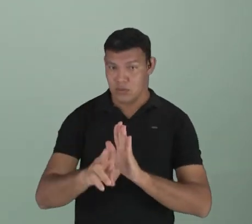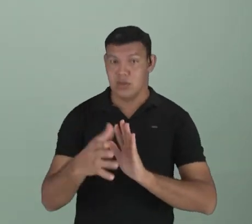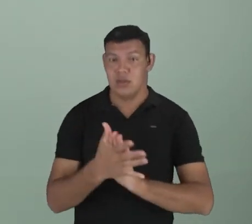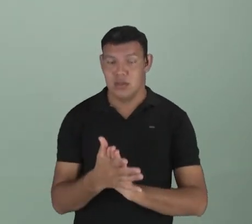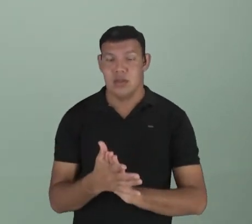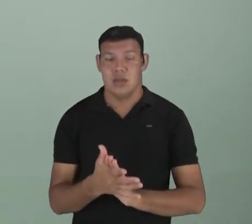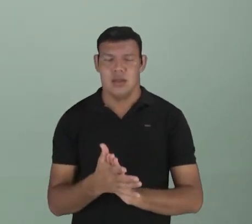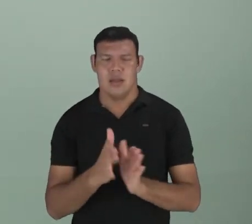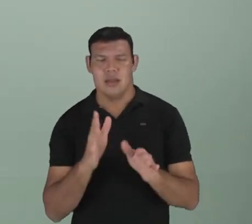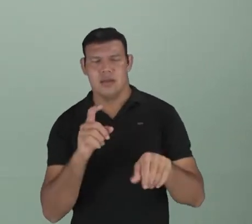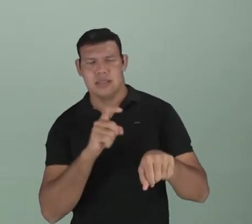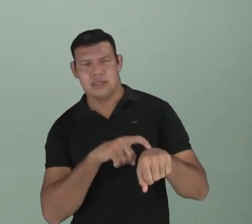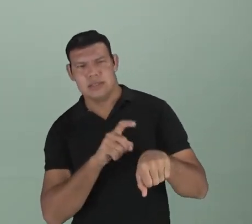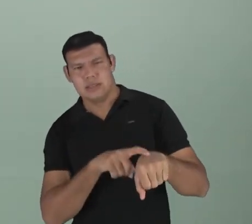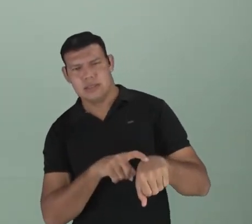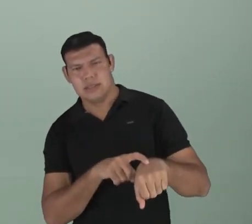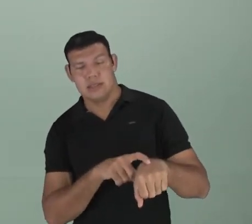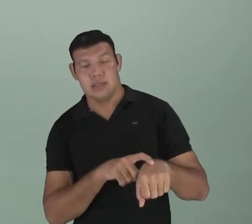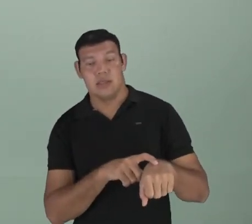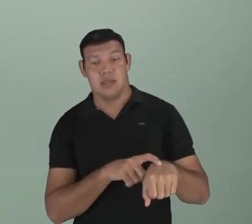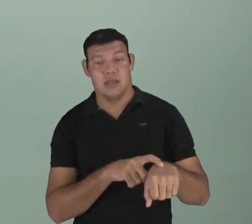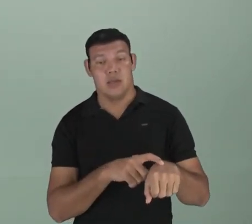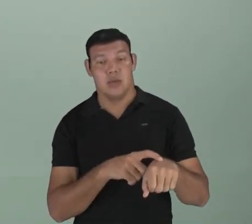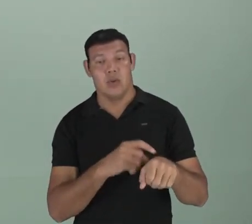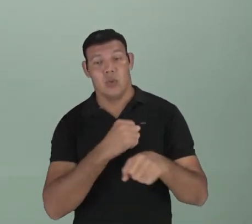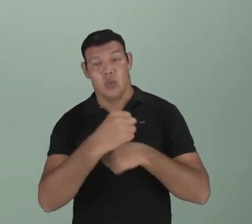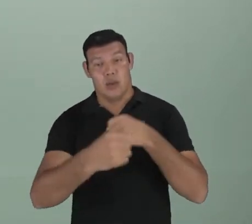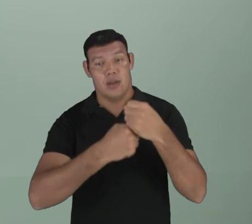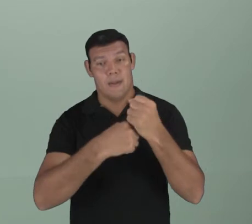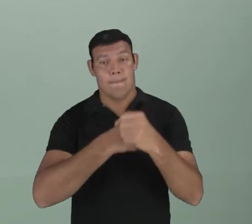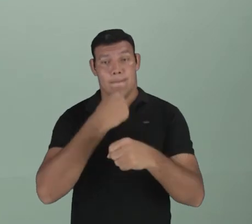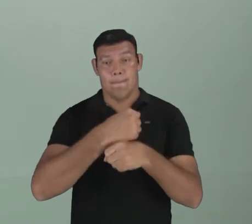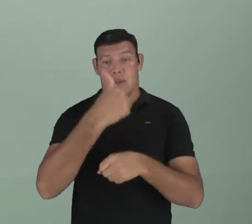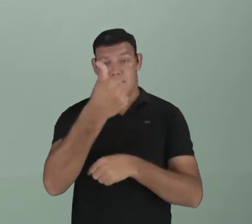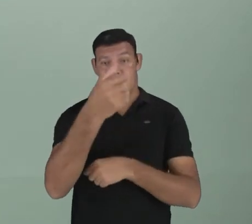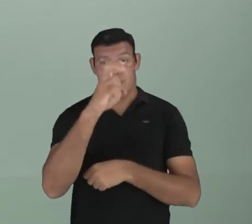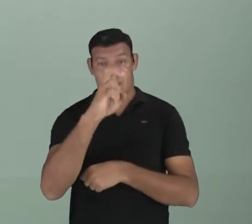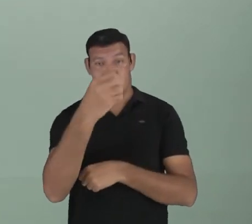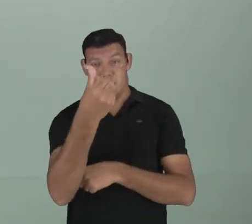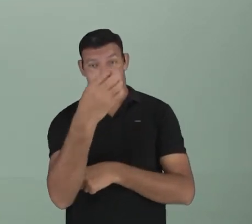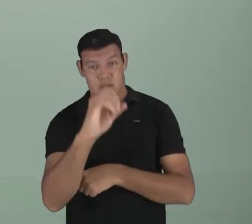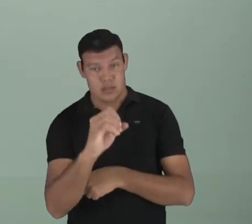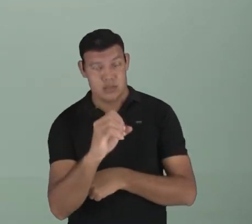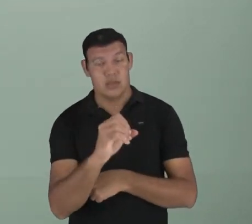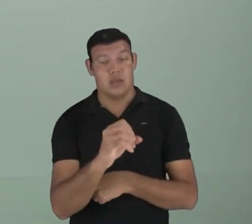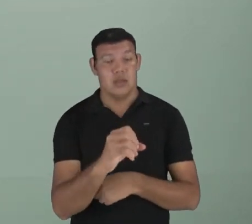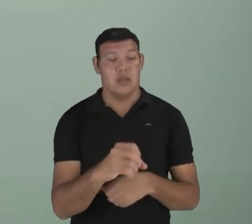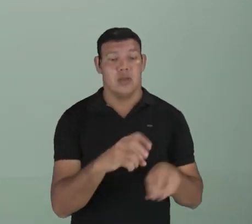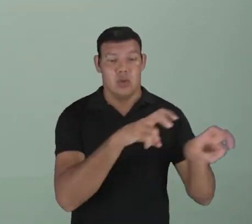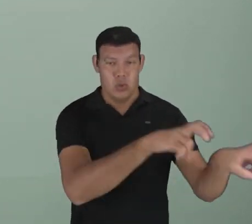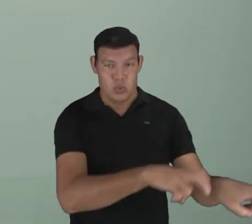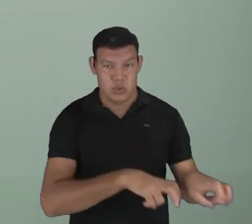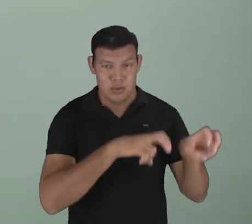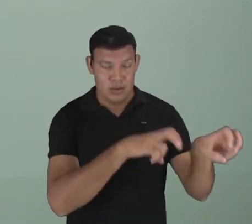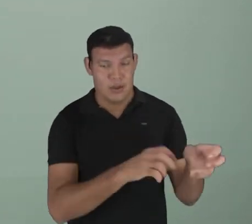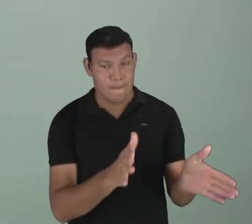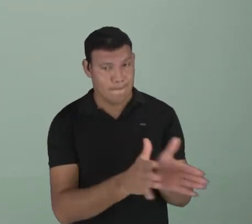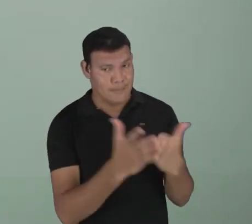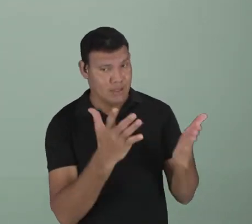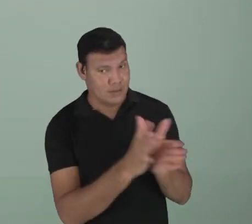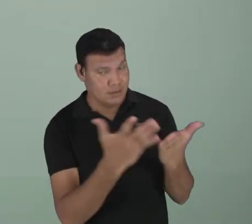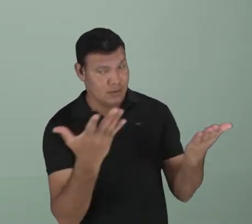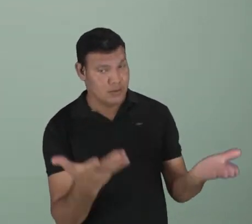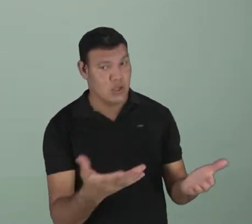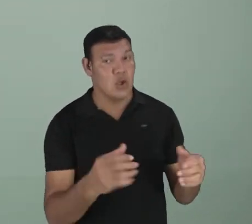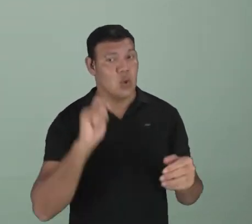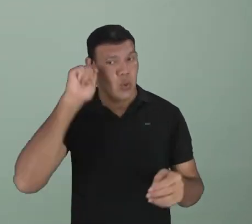até aproximadamente 1560, utilizados em lavouras menos desenvolvidas ou mais pobres, e